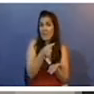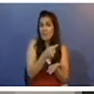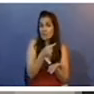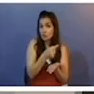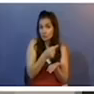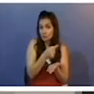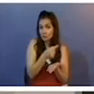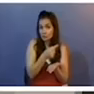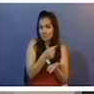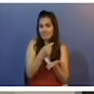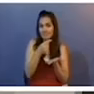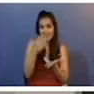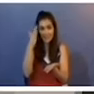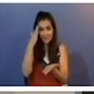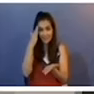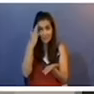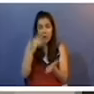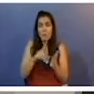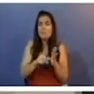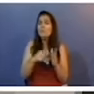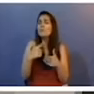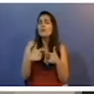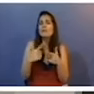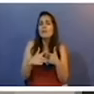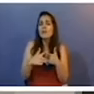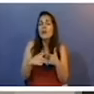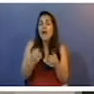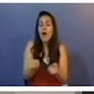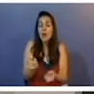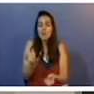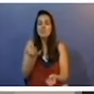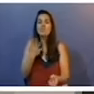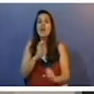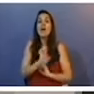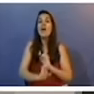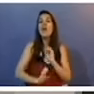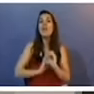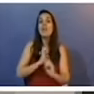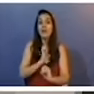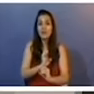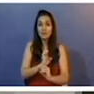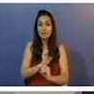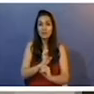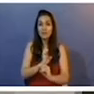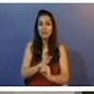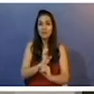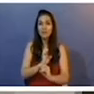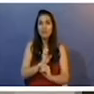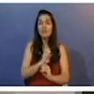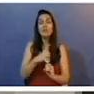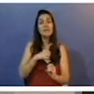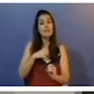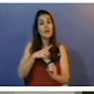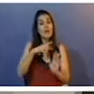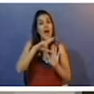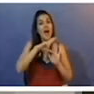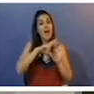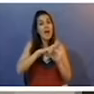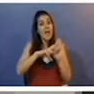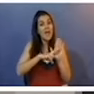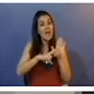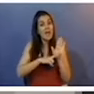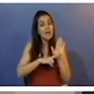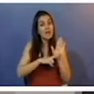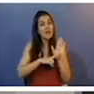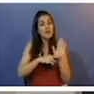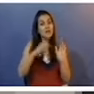negativos. Então, essa quantidade de elétrons que eles recebem está baseada naquela regra de octeto. Então, na